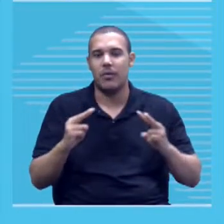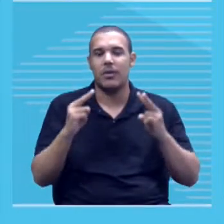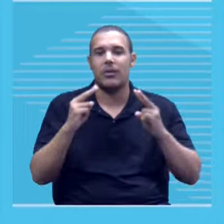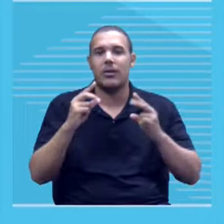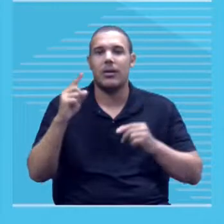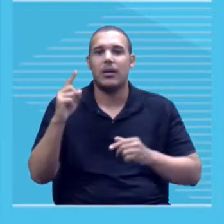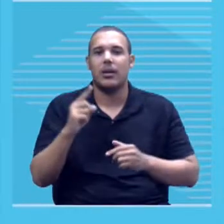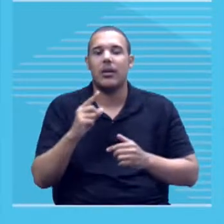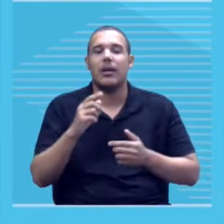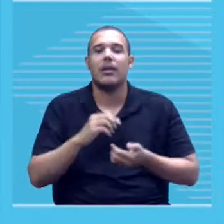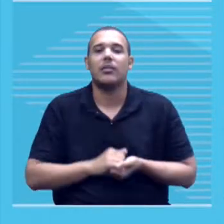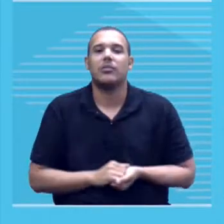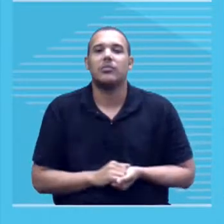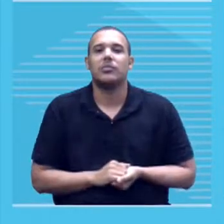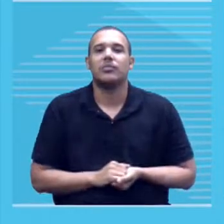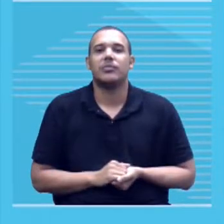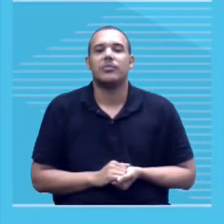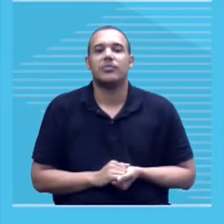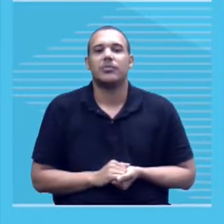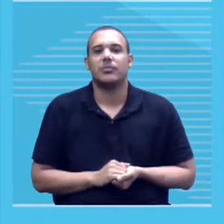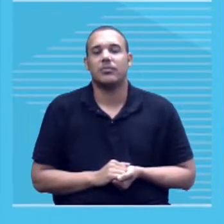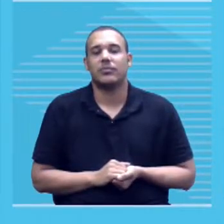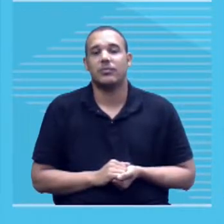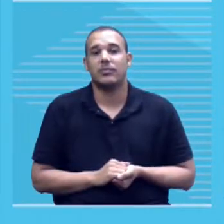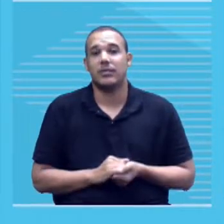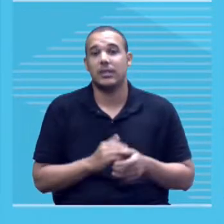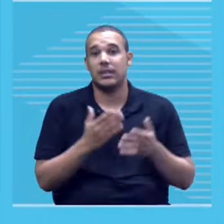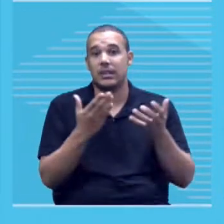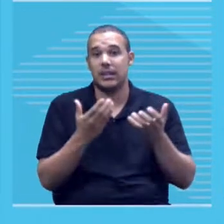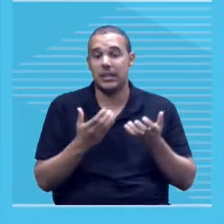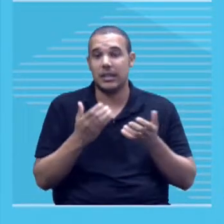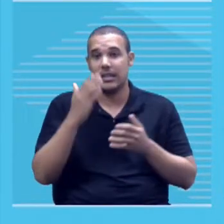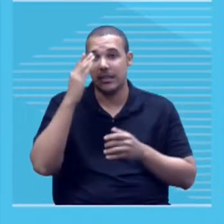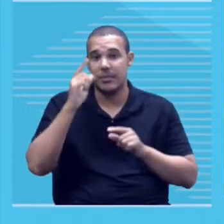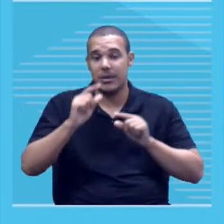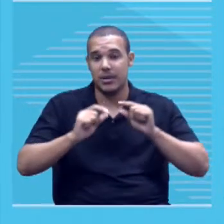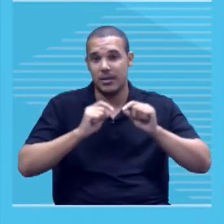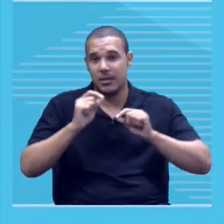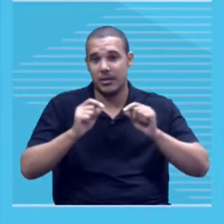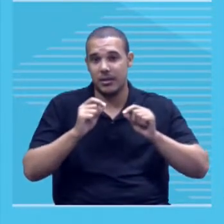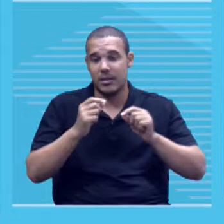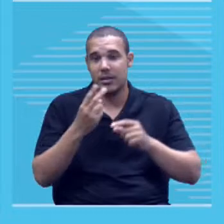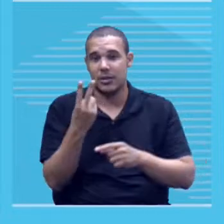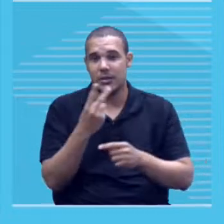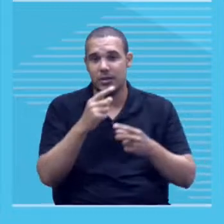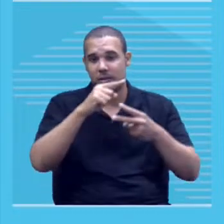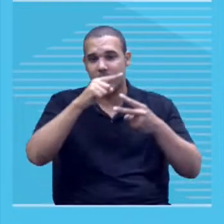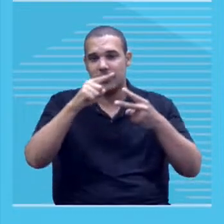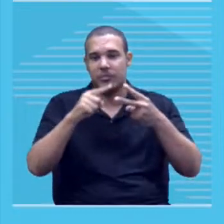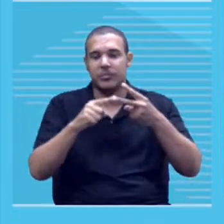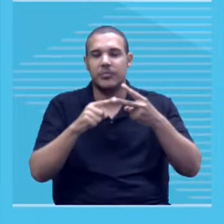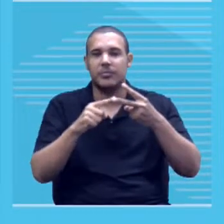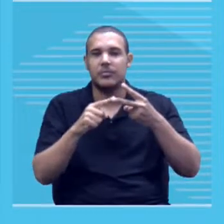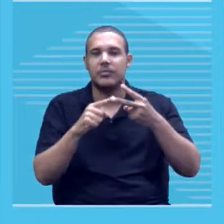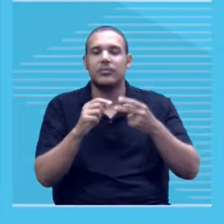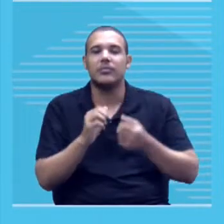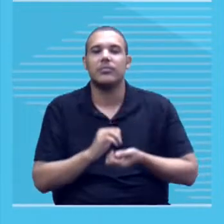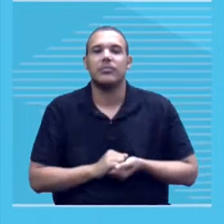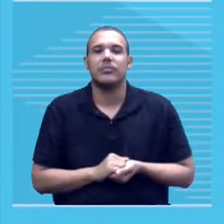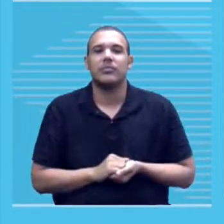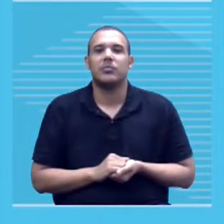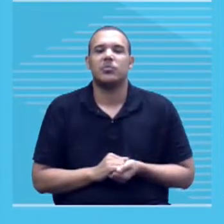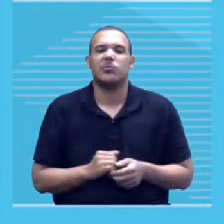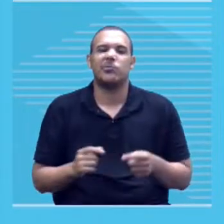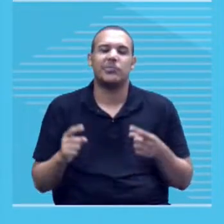fusível adequado, de novo, ele quer saber uma questão de 2 etapas, exatamente igual a do chuveiro elétrico.